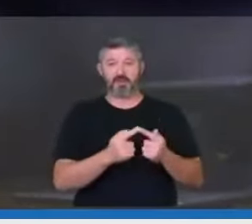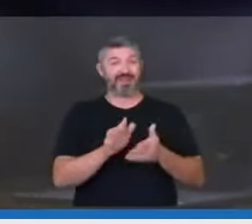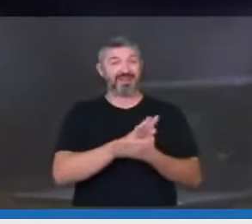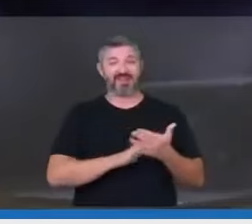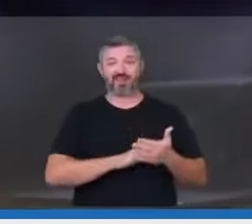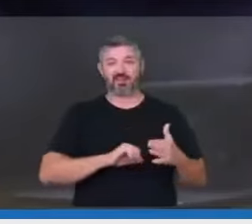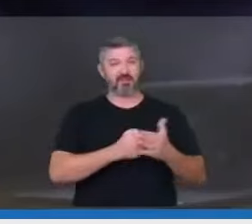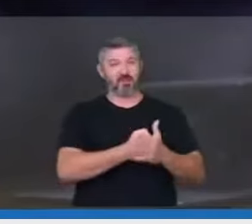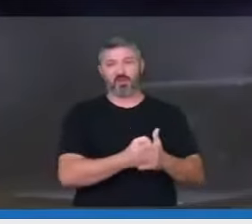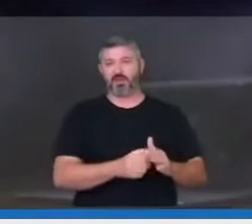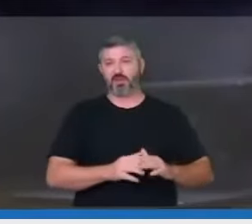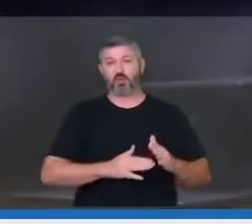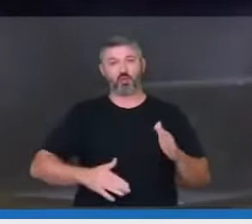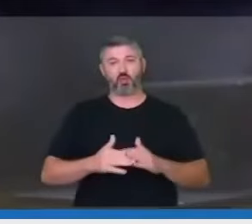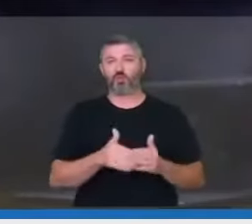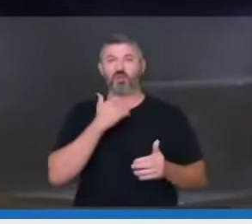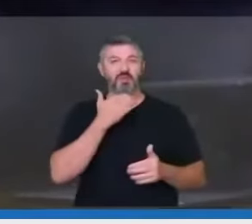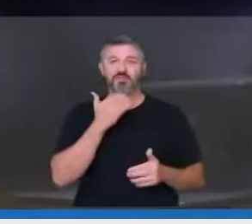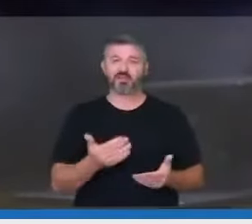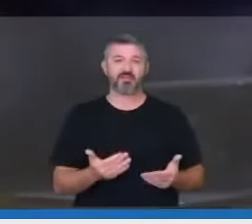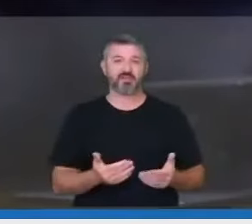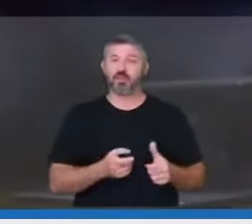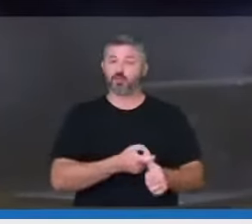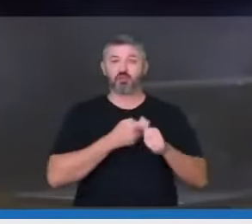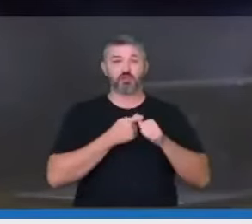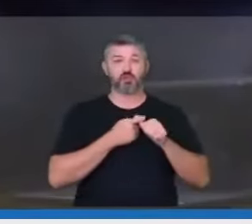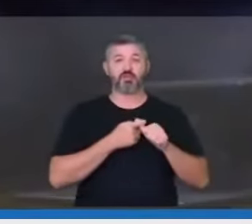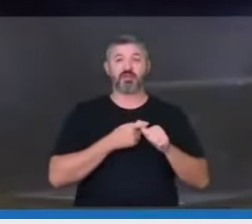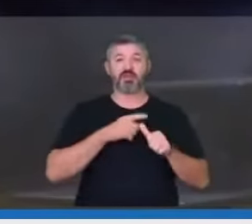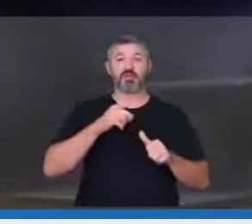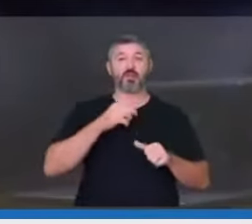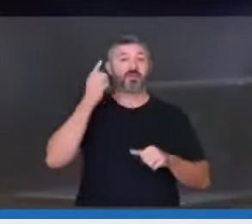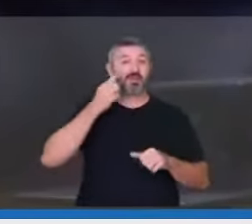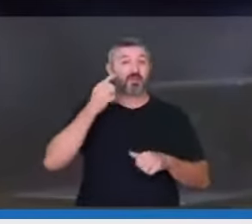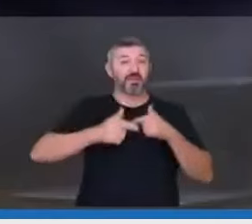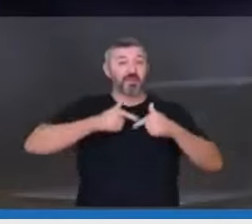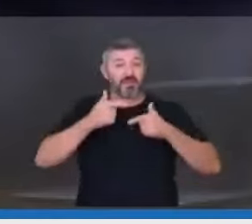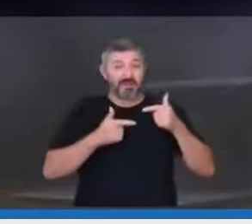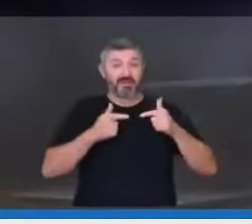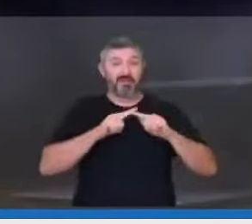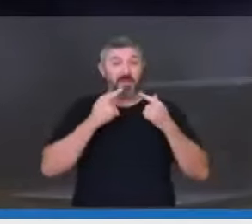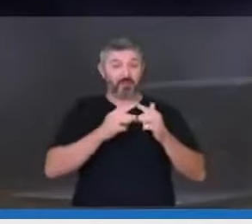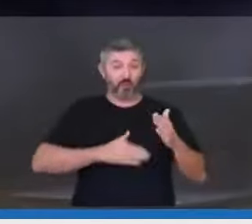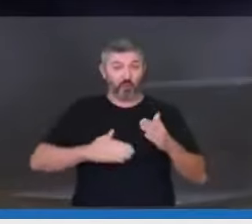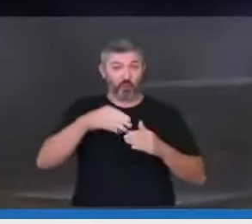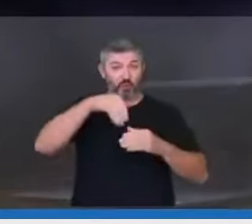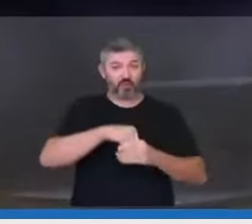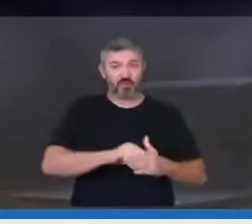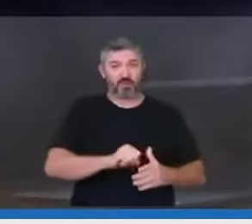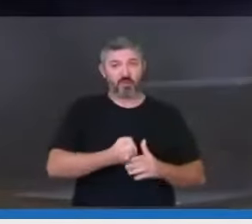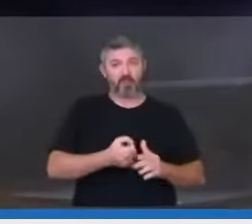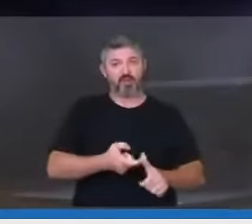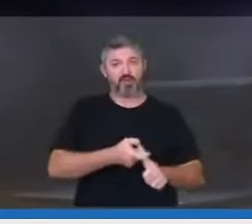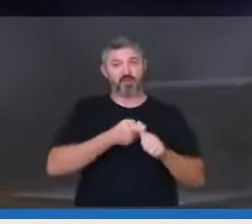uma contestação dizendo que, quer dizer, resumidamente, que isso seria dar muitos poderes